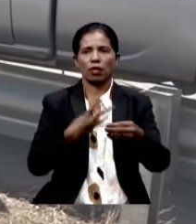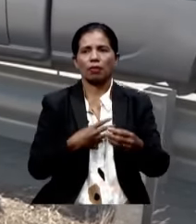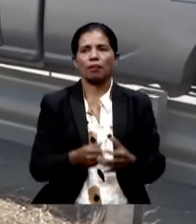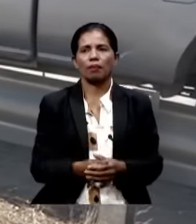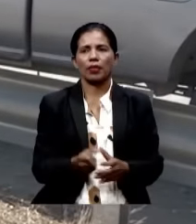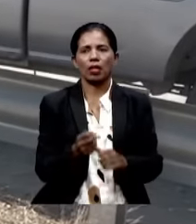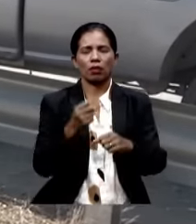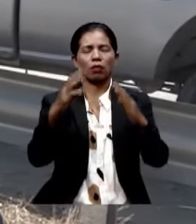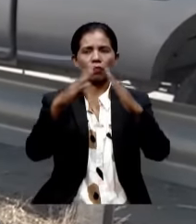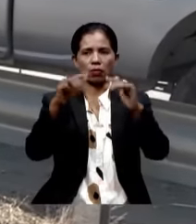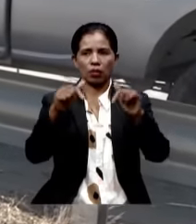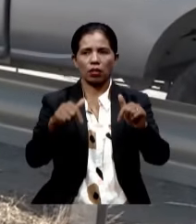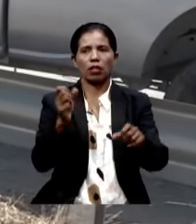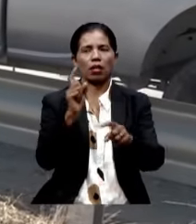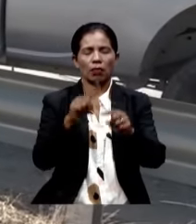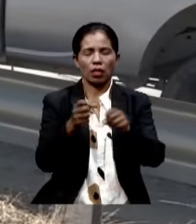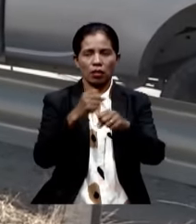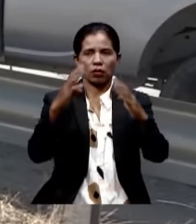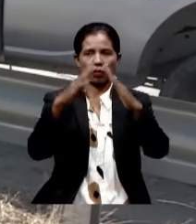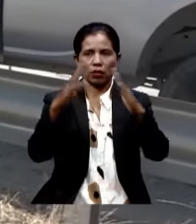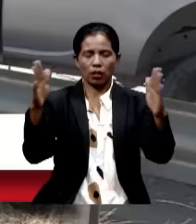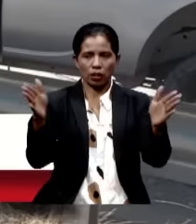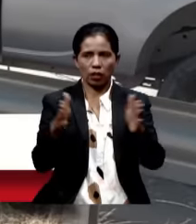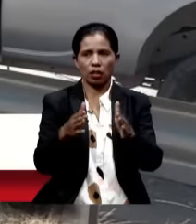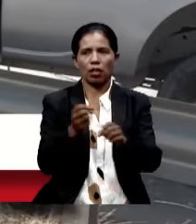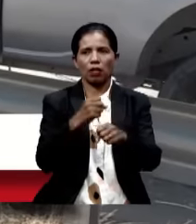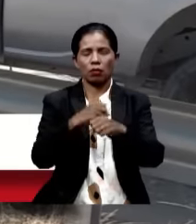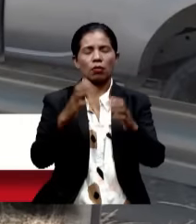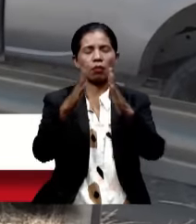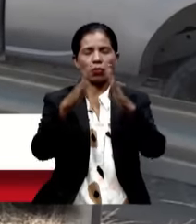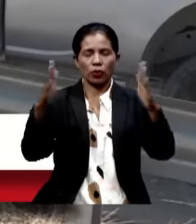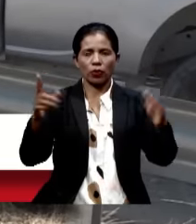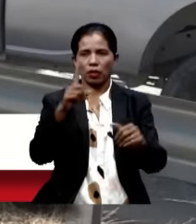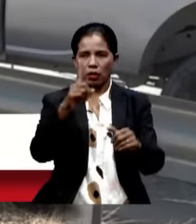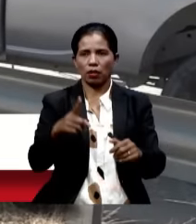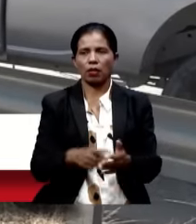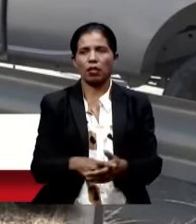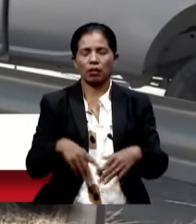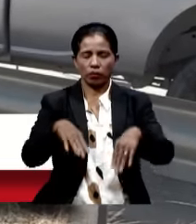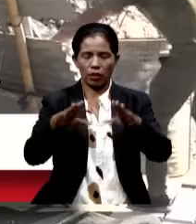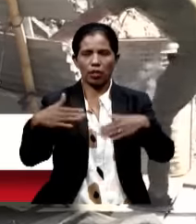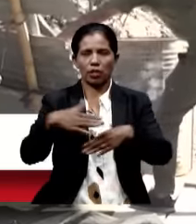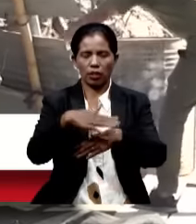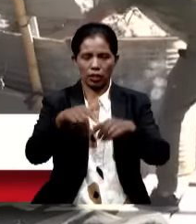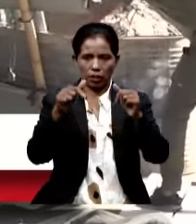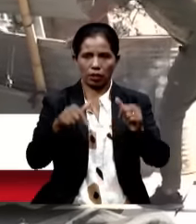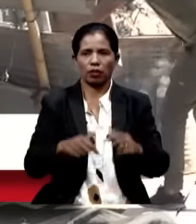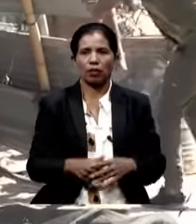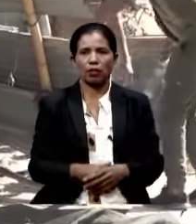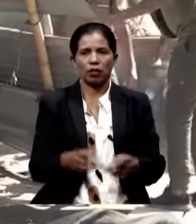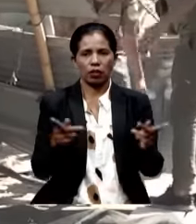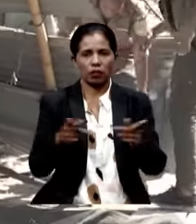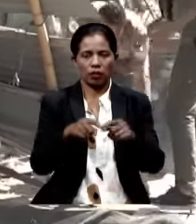mo ne. La bele halatanu mana. Ki halu mo bo tidak pada di mai Pila ni mambe ikan ini ni pati ni